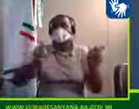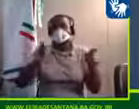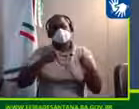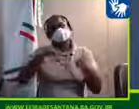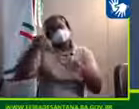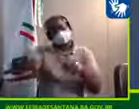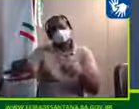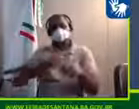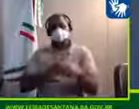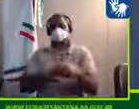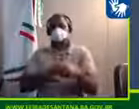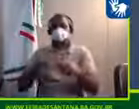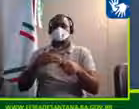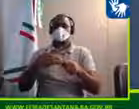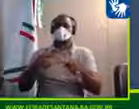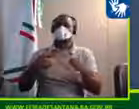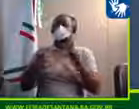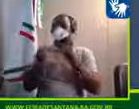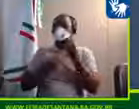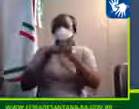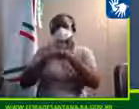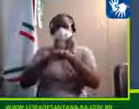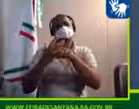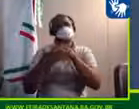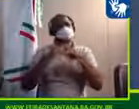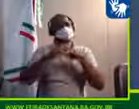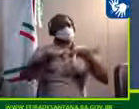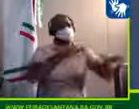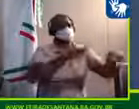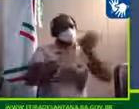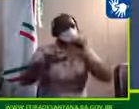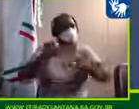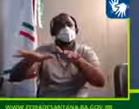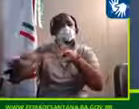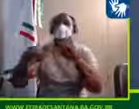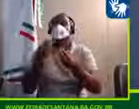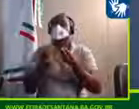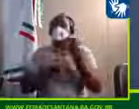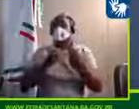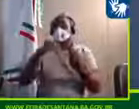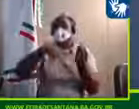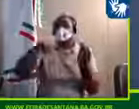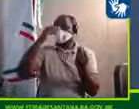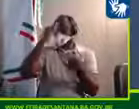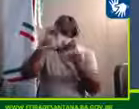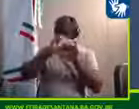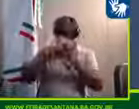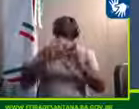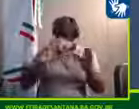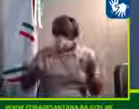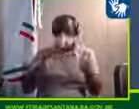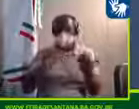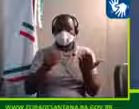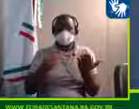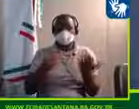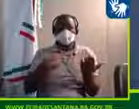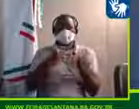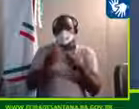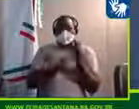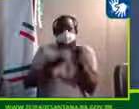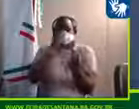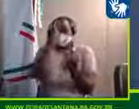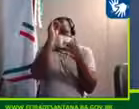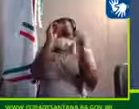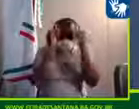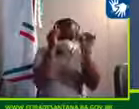podendo ampliar a faixa de transmissão de casos de coronavírus. Mas essa é, no meu entendimento, uma situação que a gente não pode evitar que